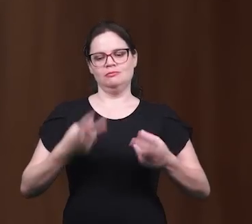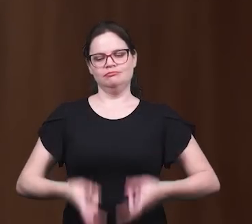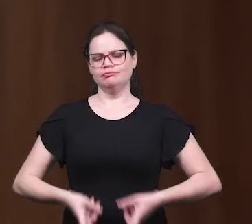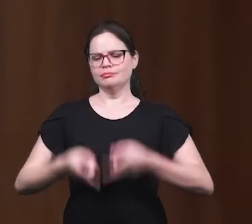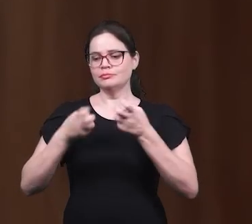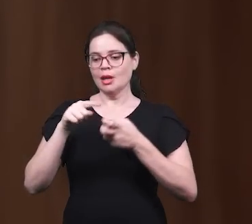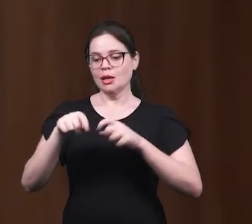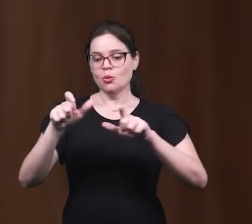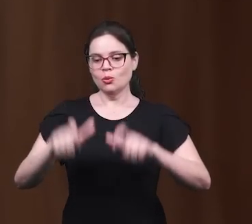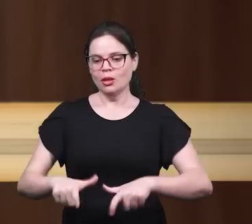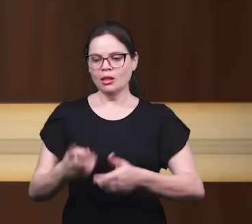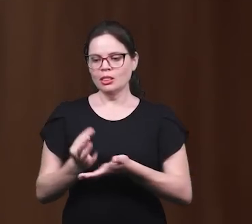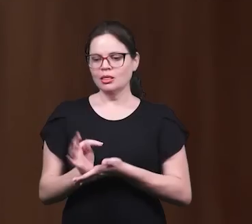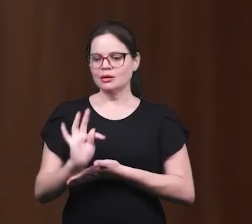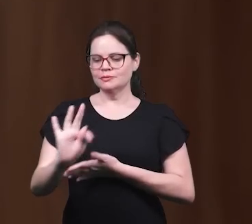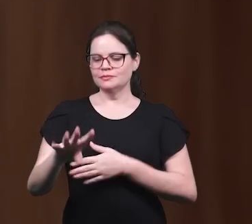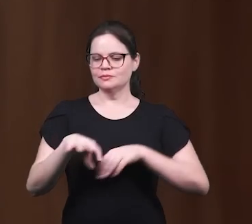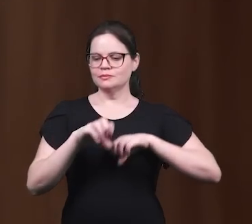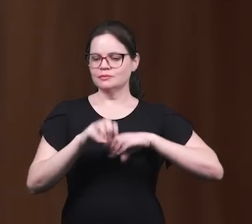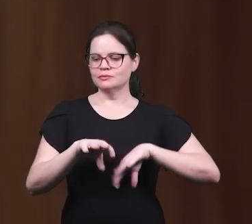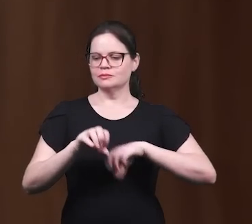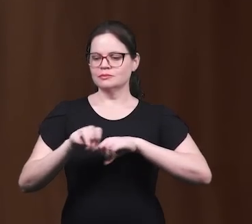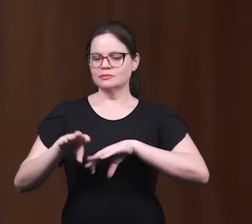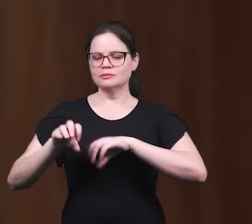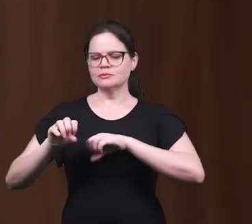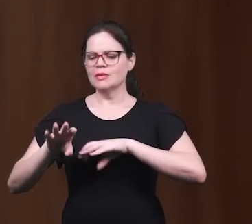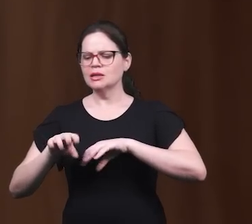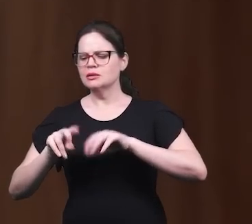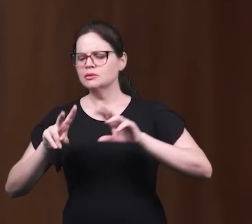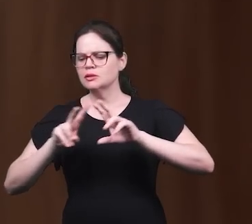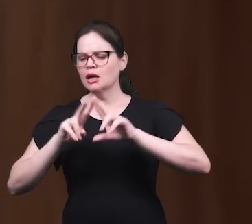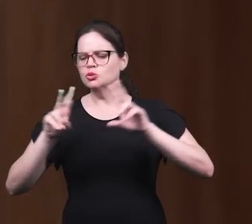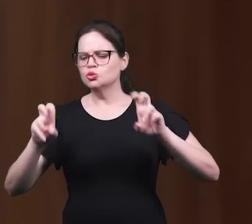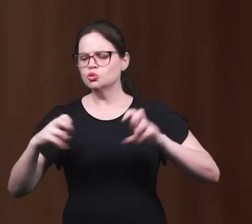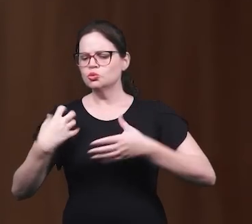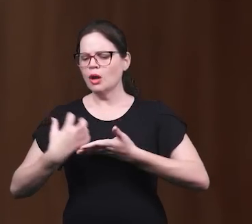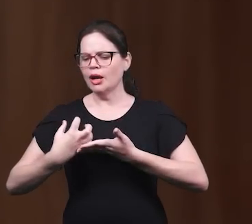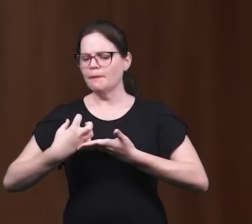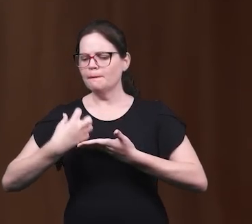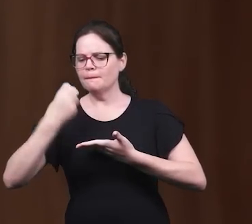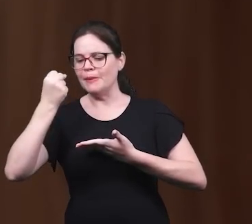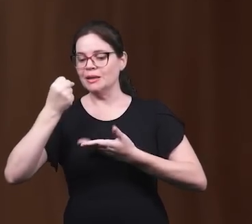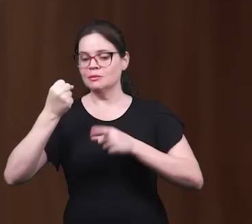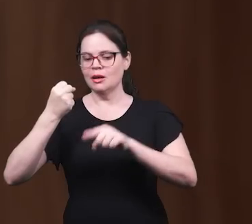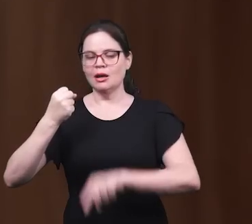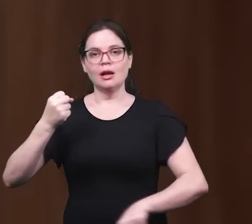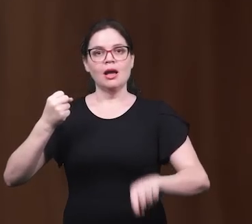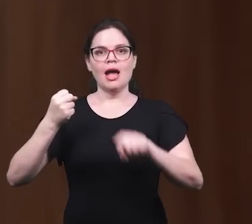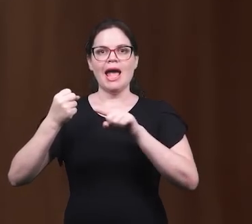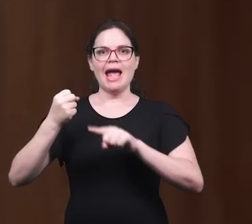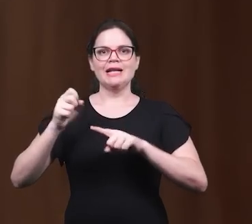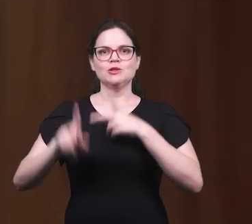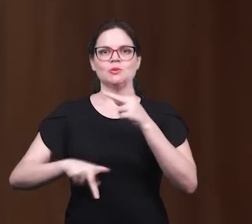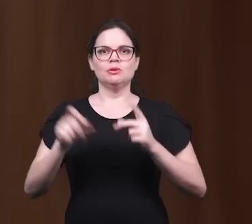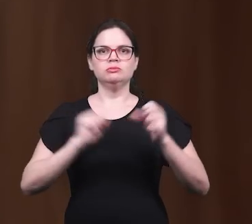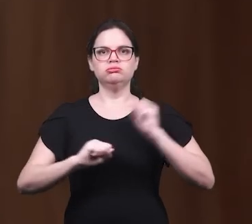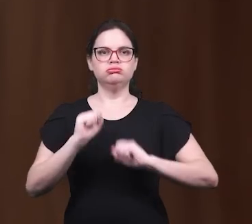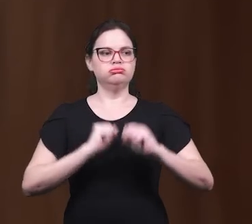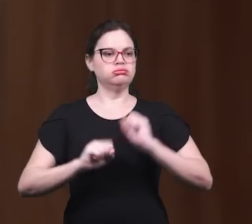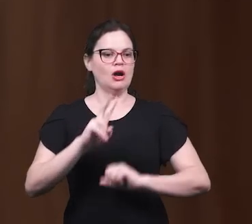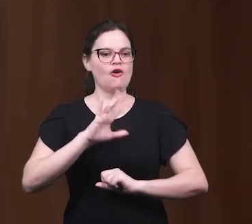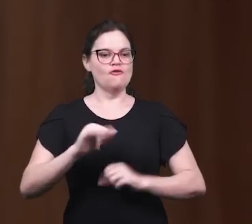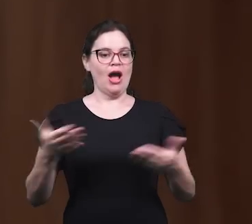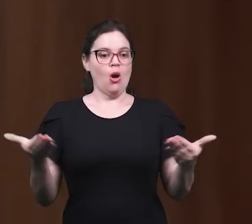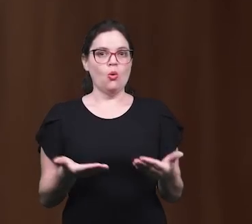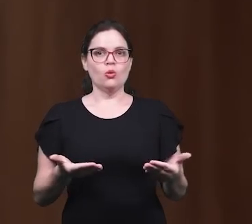a igreja, quando foi ensinada a respeito do arrebatamento, achou que